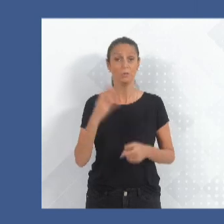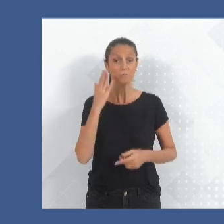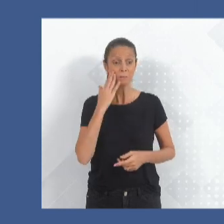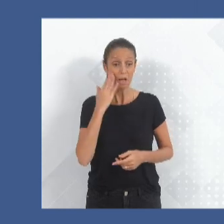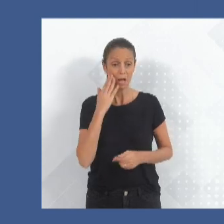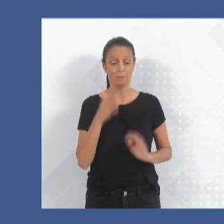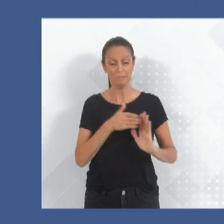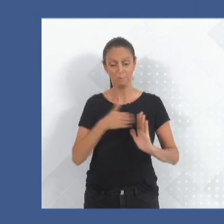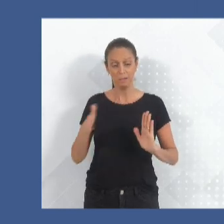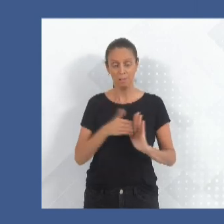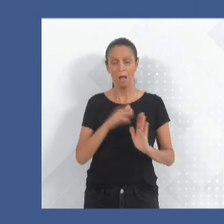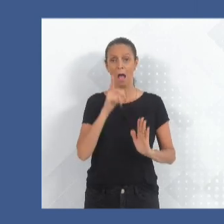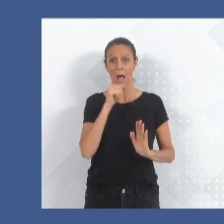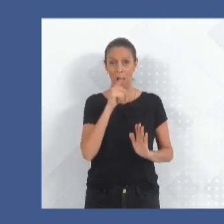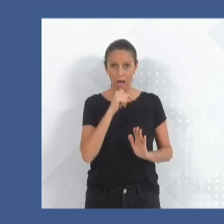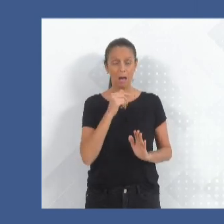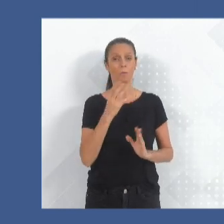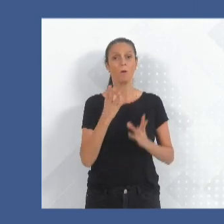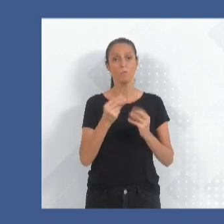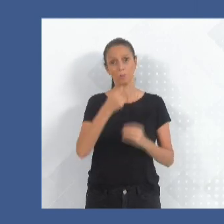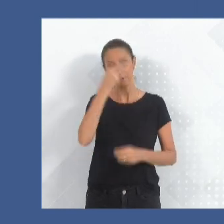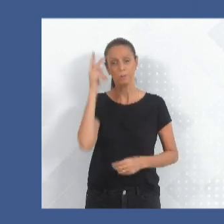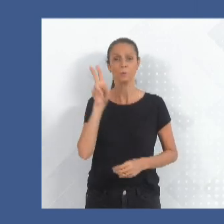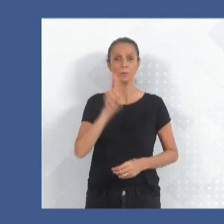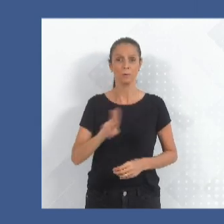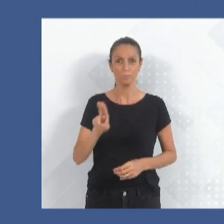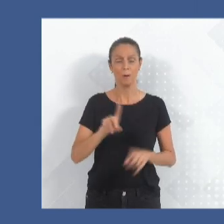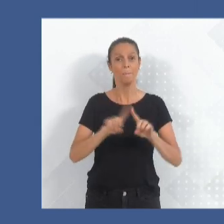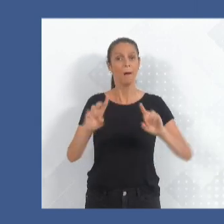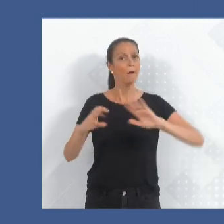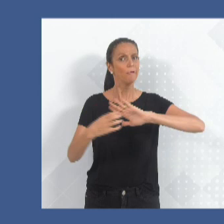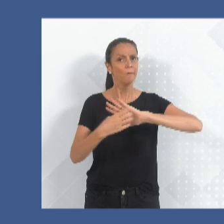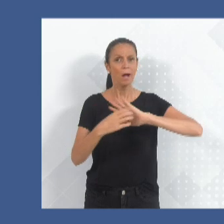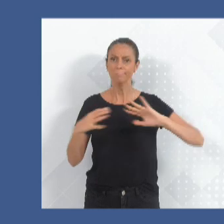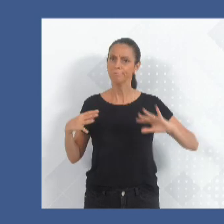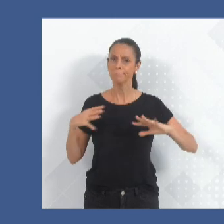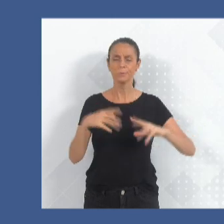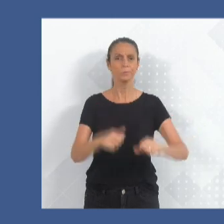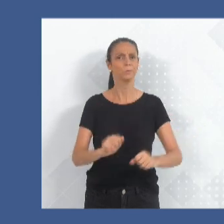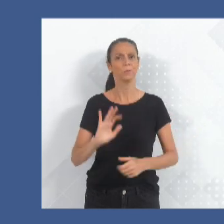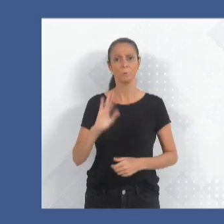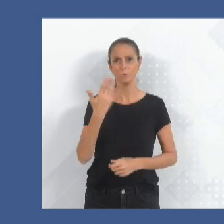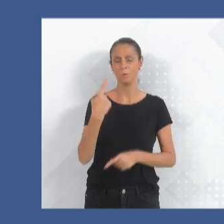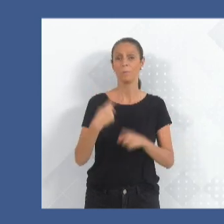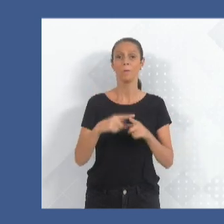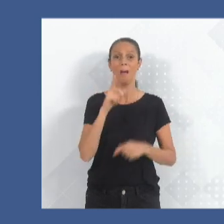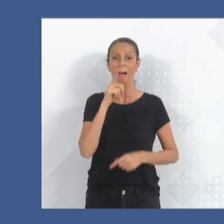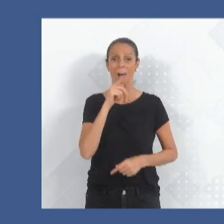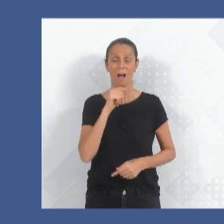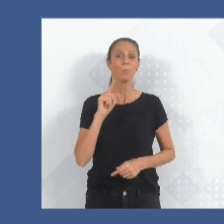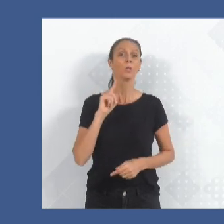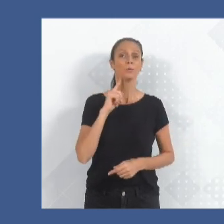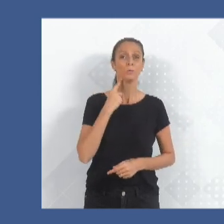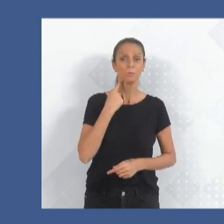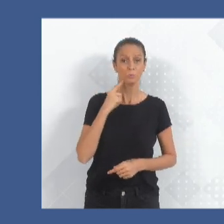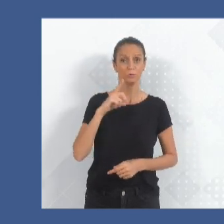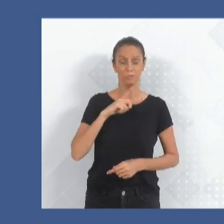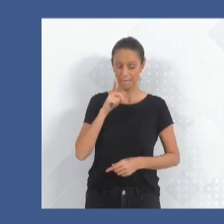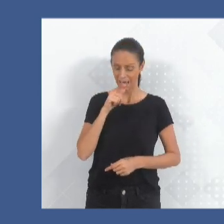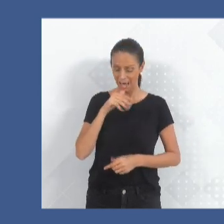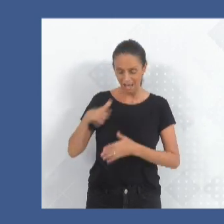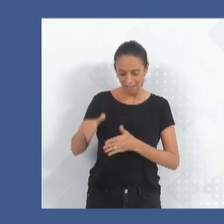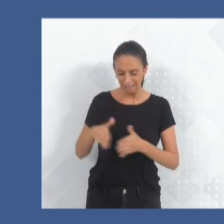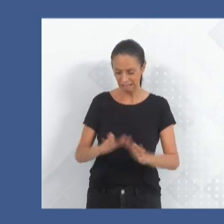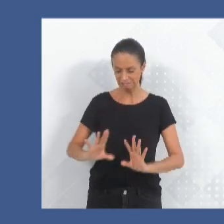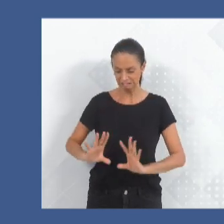a região do Vale do Itajaí, que é por conta da questão da turbidez da água, que é o lodo na água, na realidade, né?